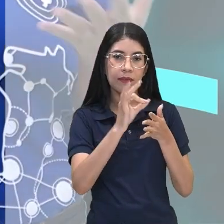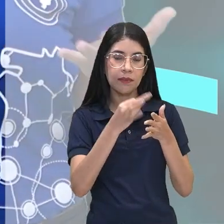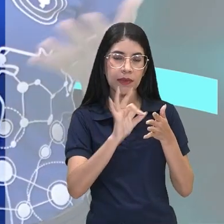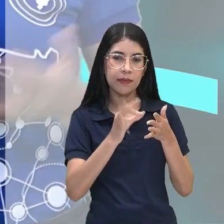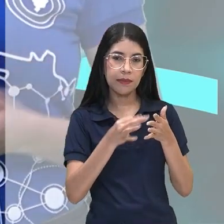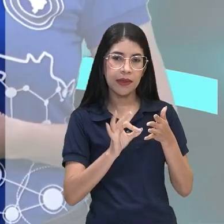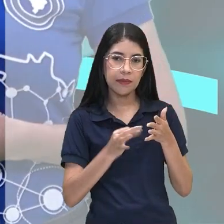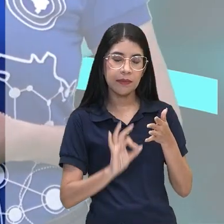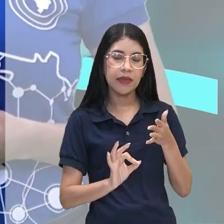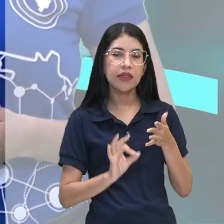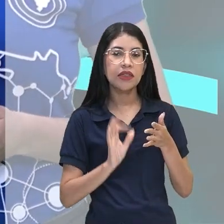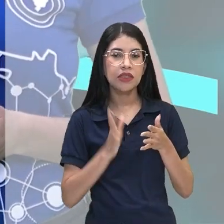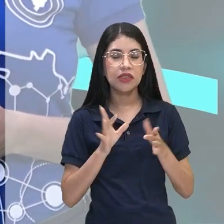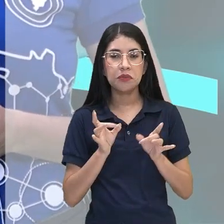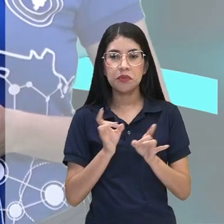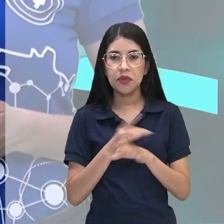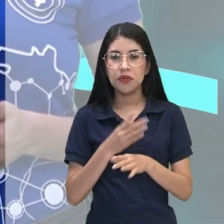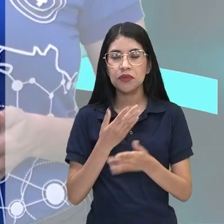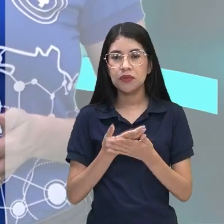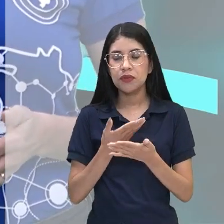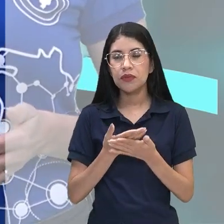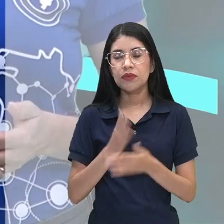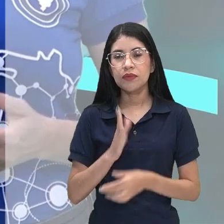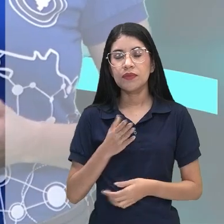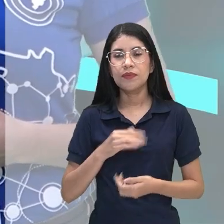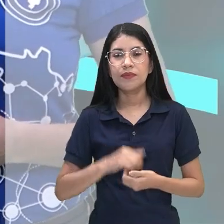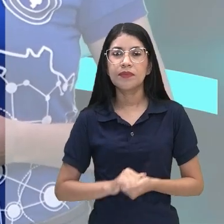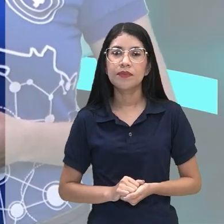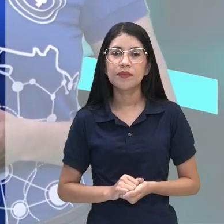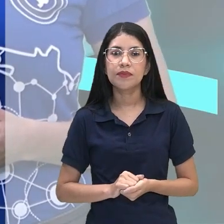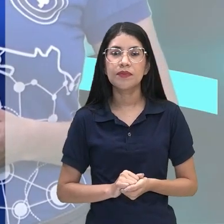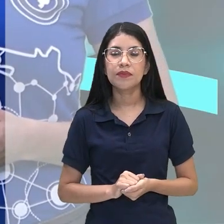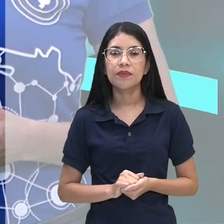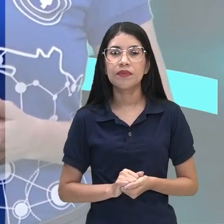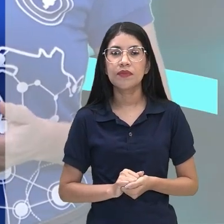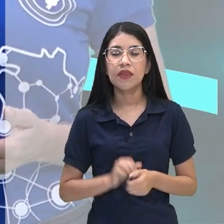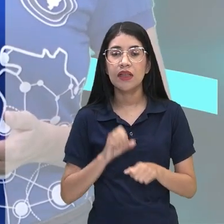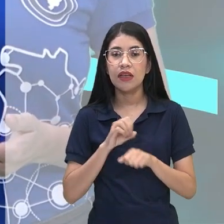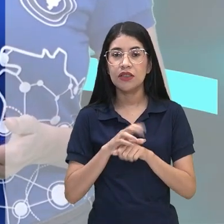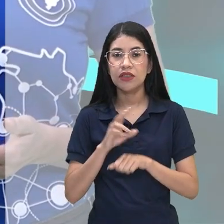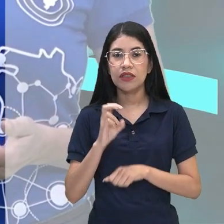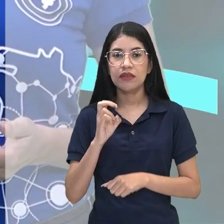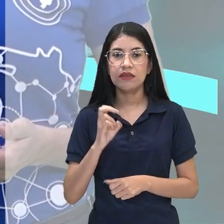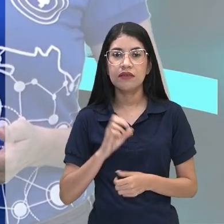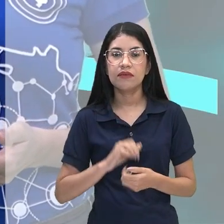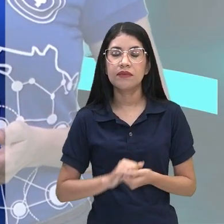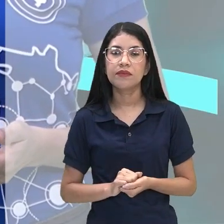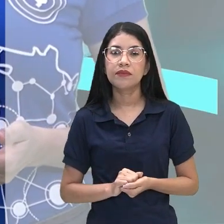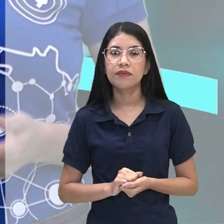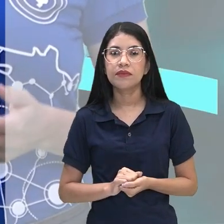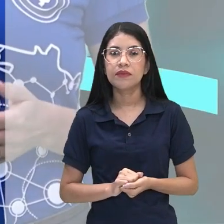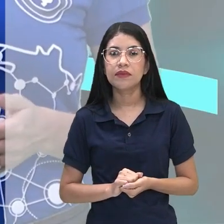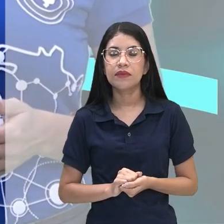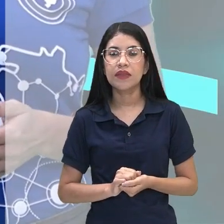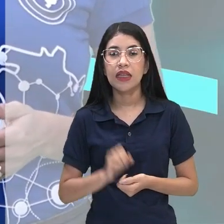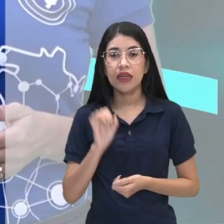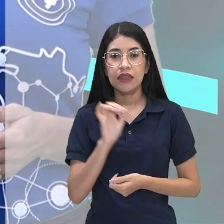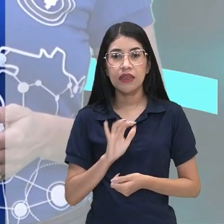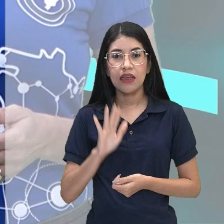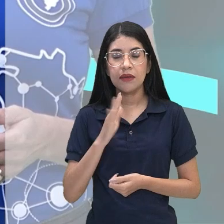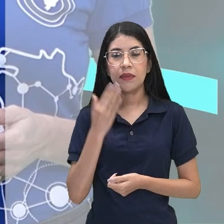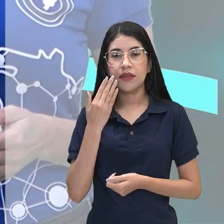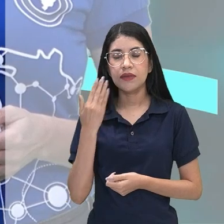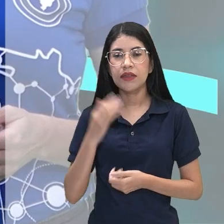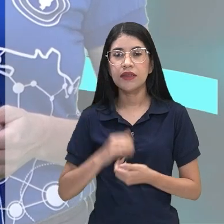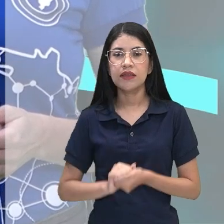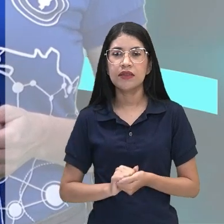Do tudo que você já estudou. Próxima dica. Então, nós temos aqui um painel com